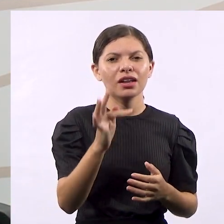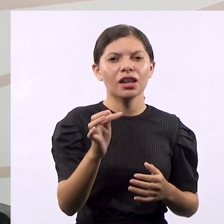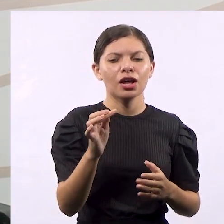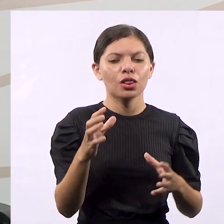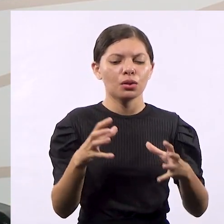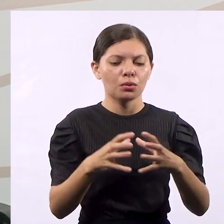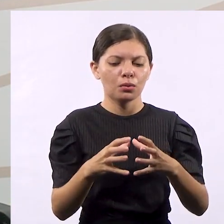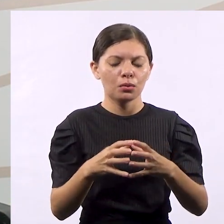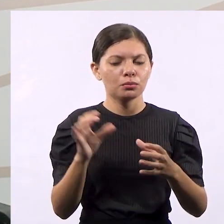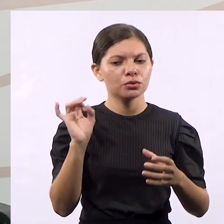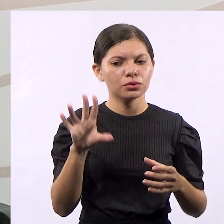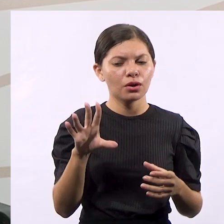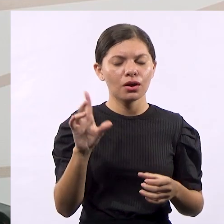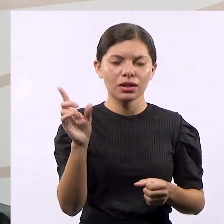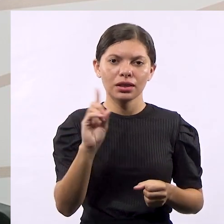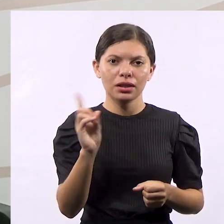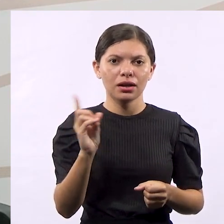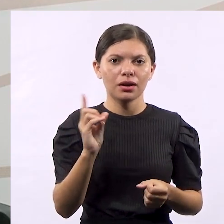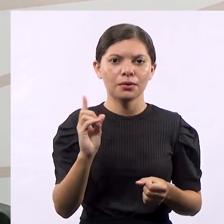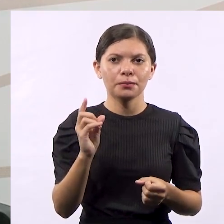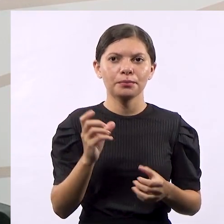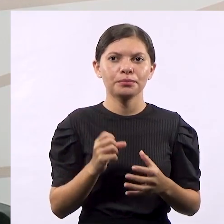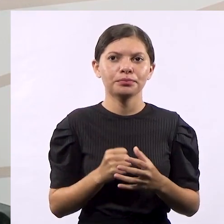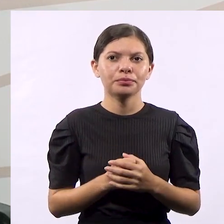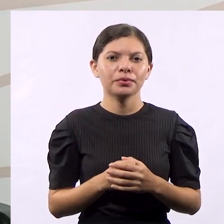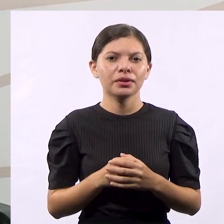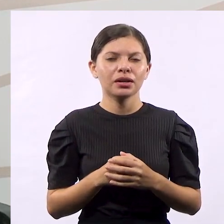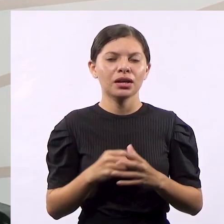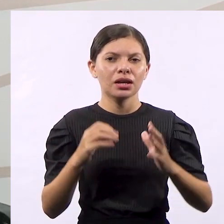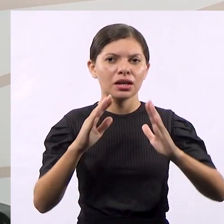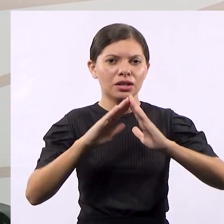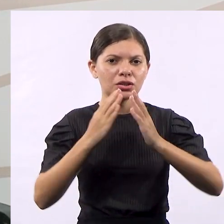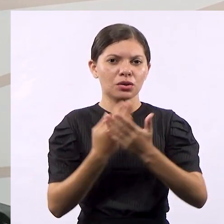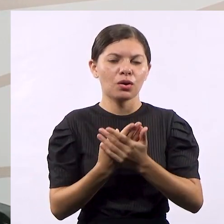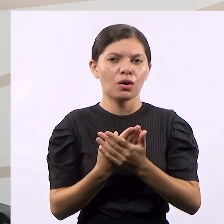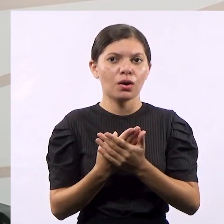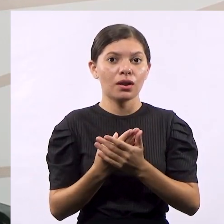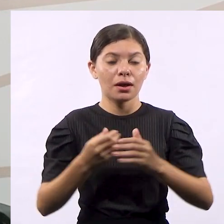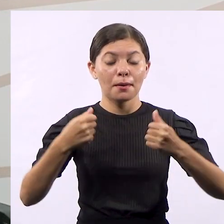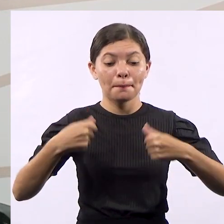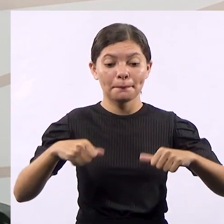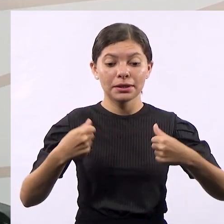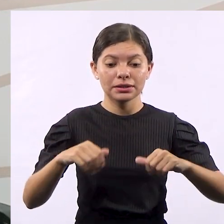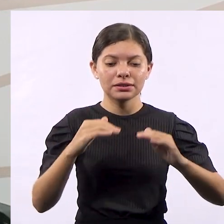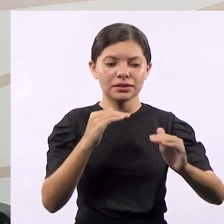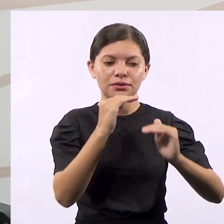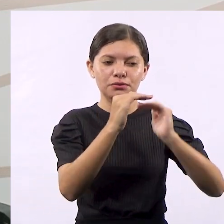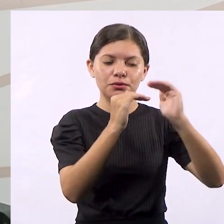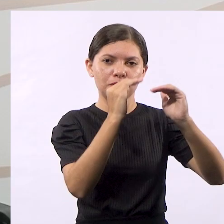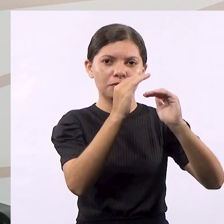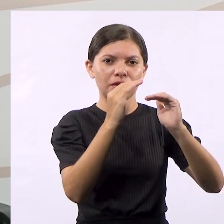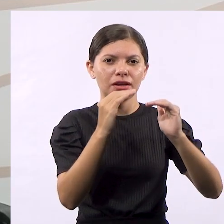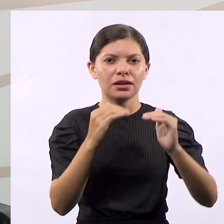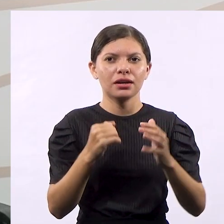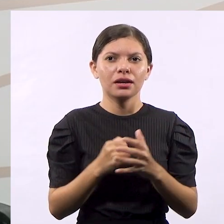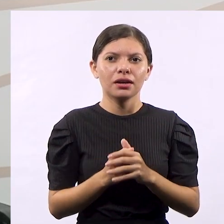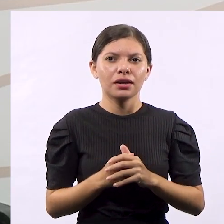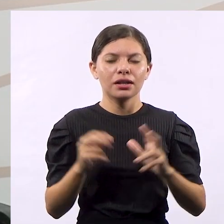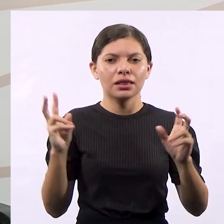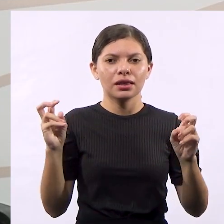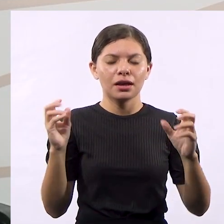falando unicamente de um grupo. Eu não estou falando, por exemplo, que a escola precisa desenvolver algo sobre, por exemplo, estudantes